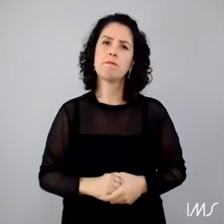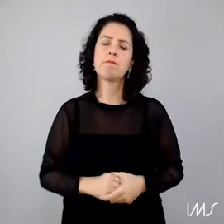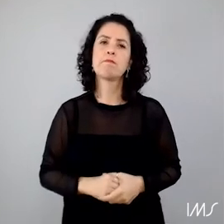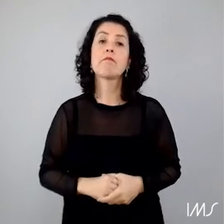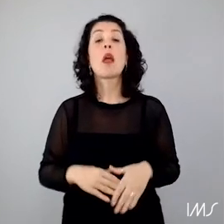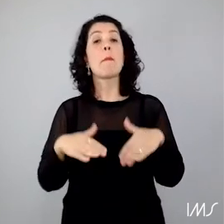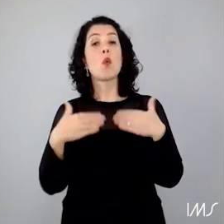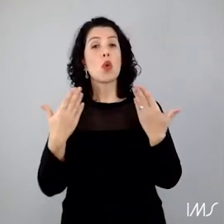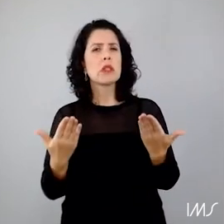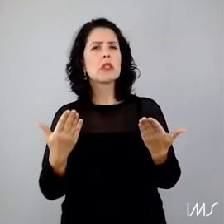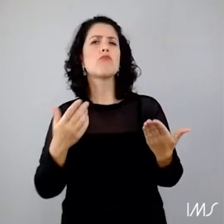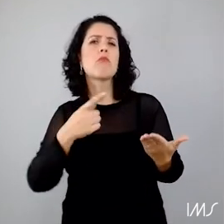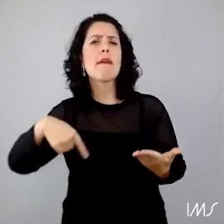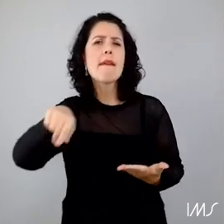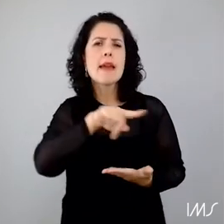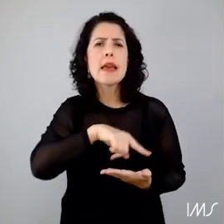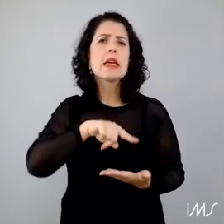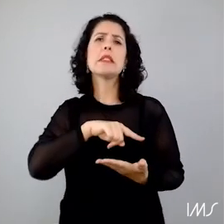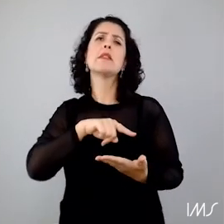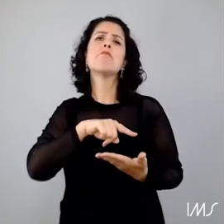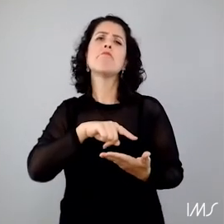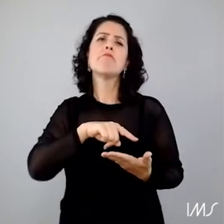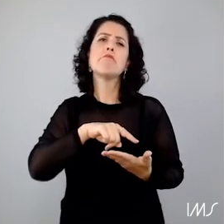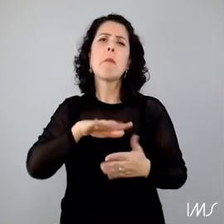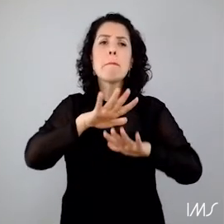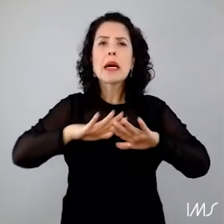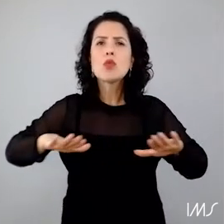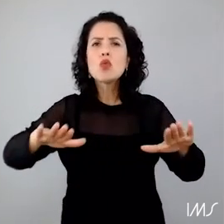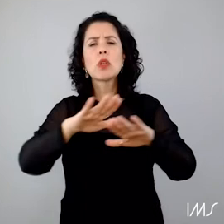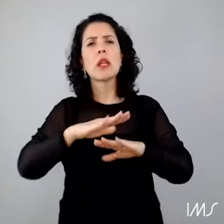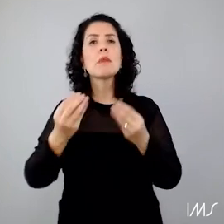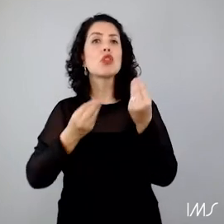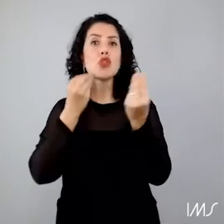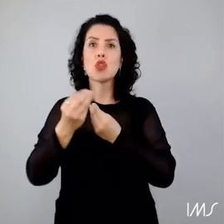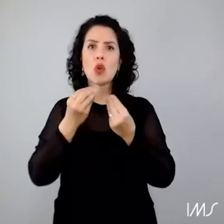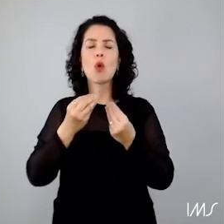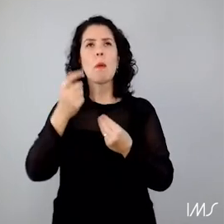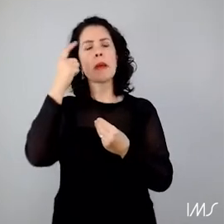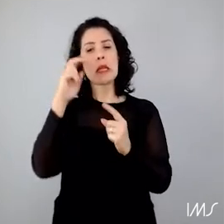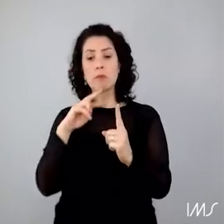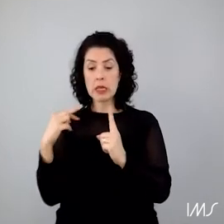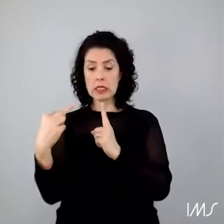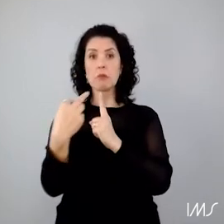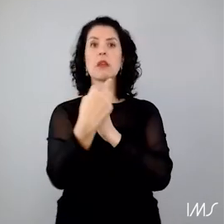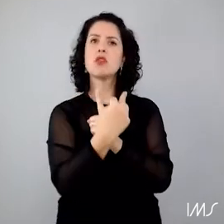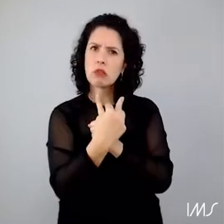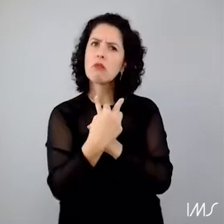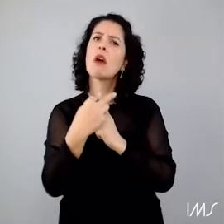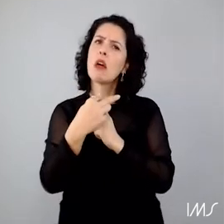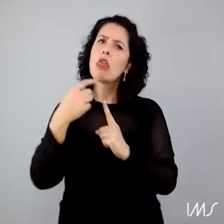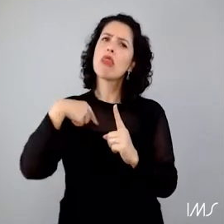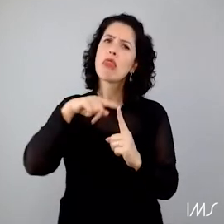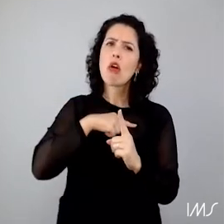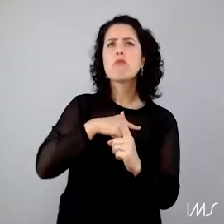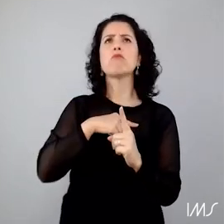90. Portanto, esse aspecto de construção de uma visão